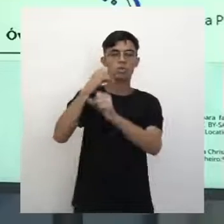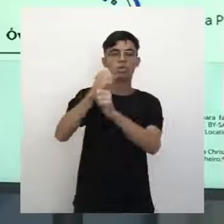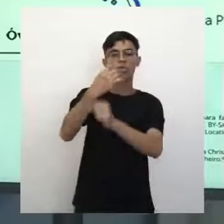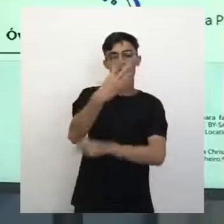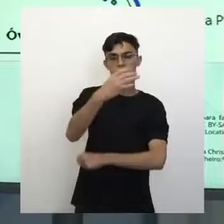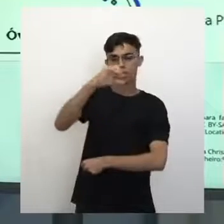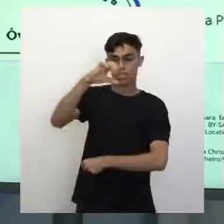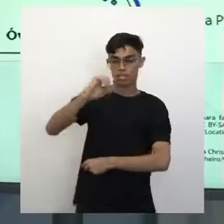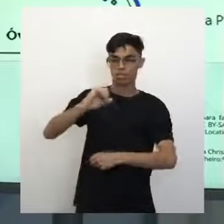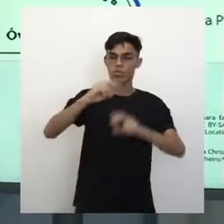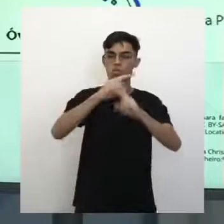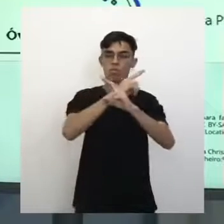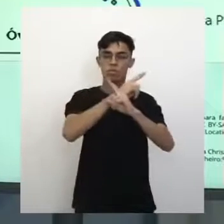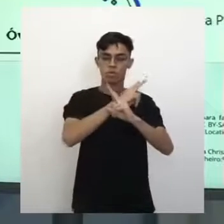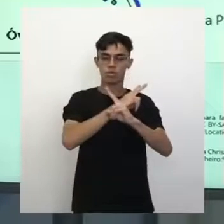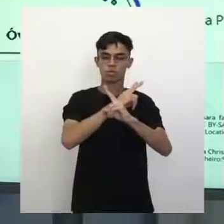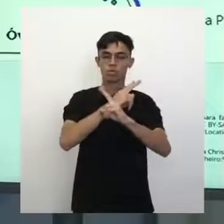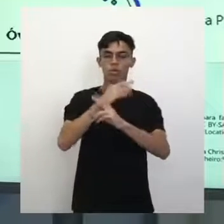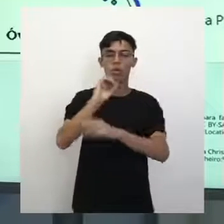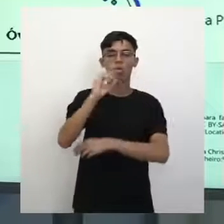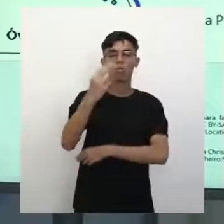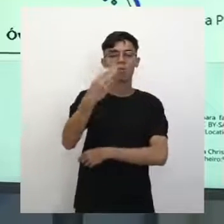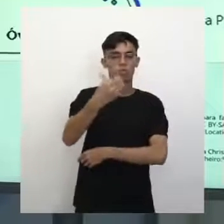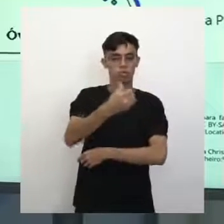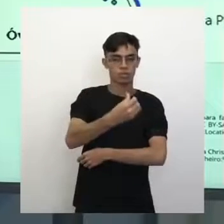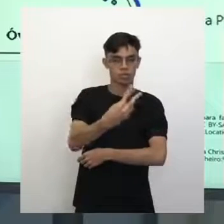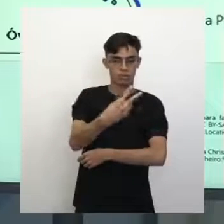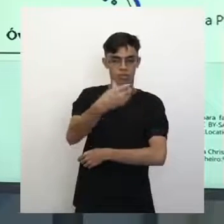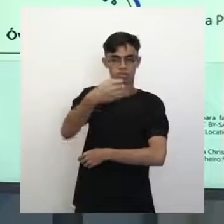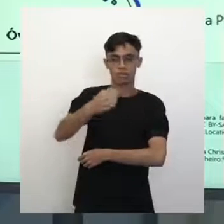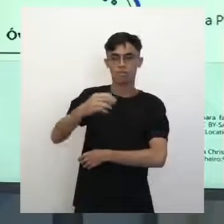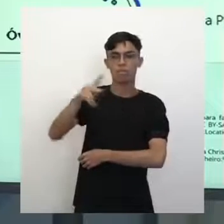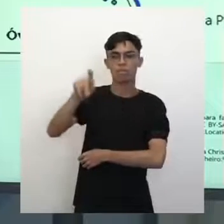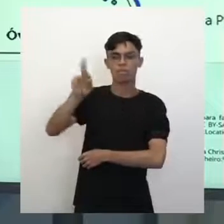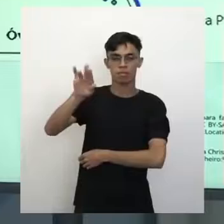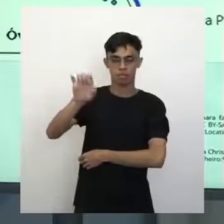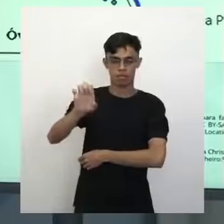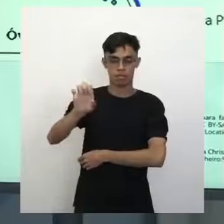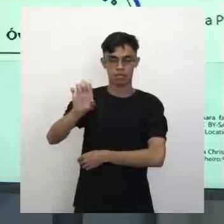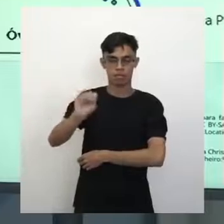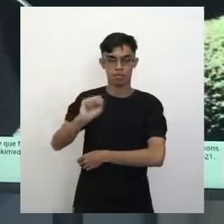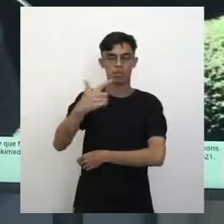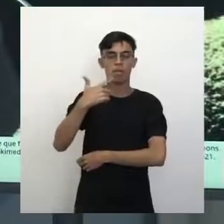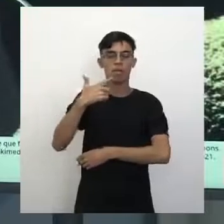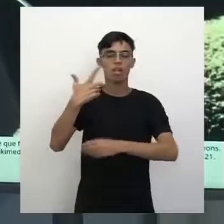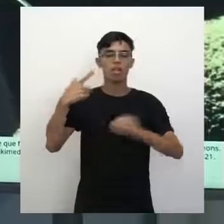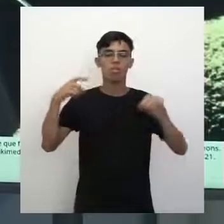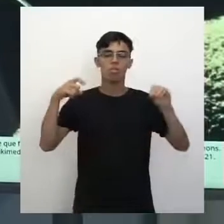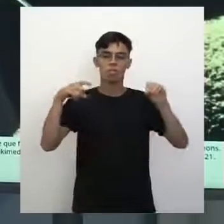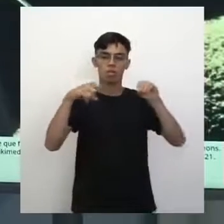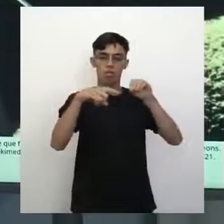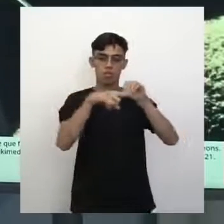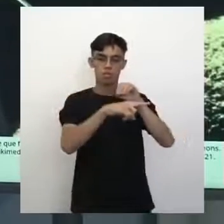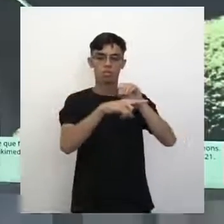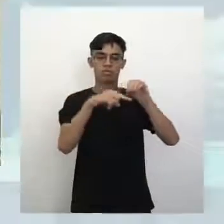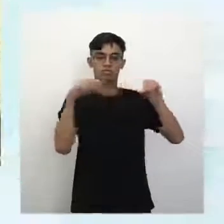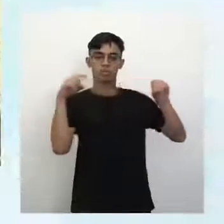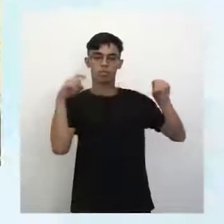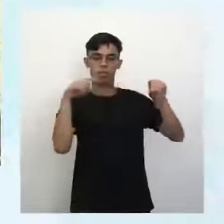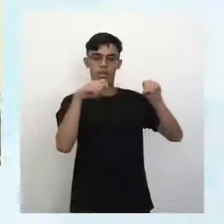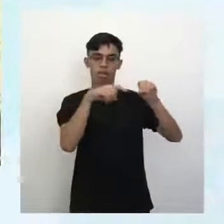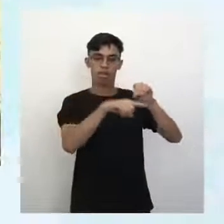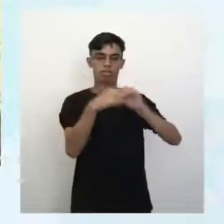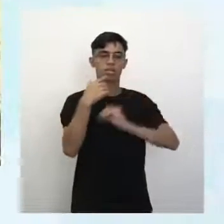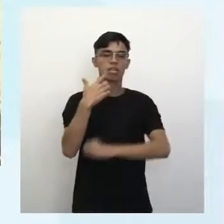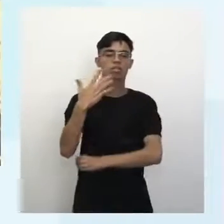46 cromossomos no seu corpo, ou 23 pares. Por quê? Quando um espermatozoide encontra um óvulo, acontece um